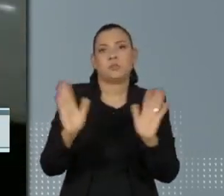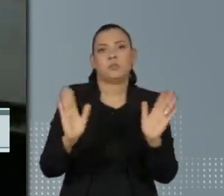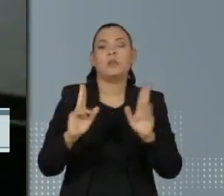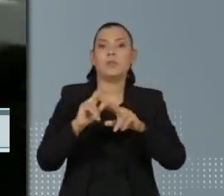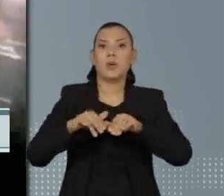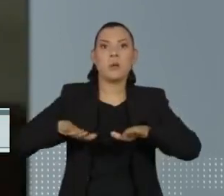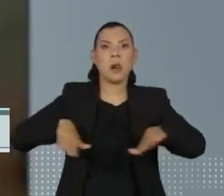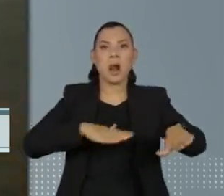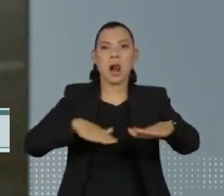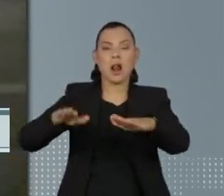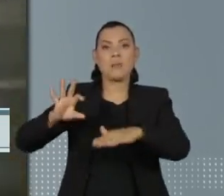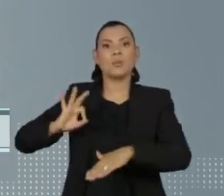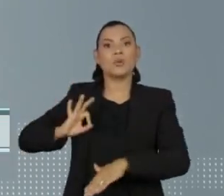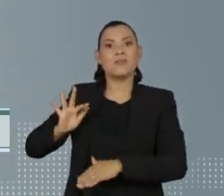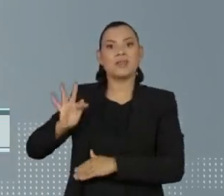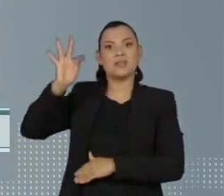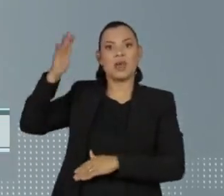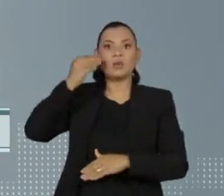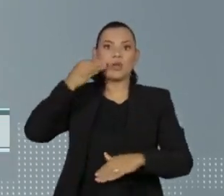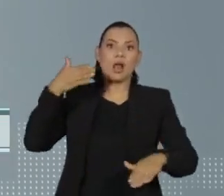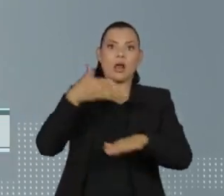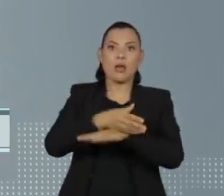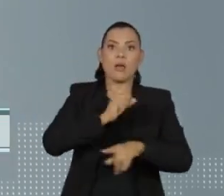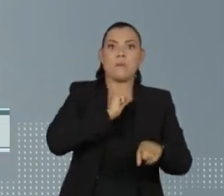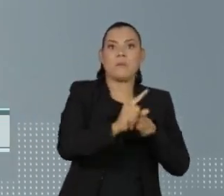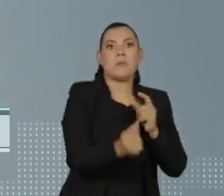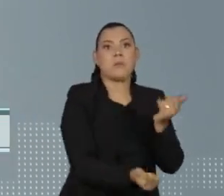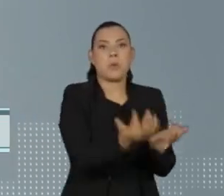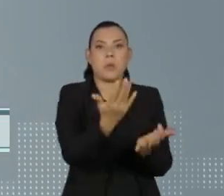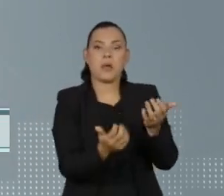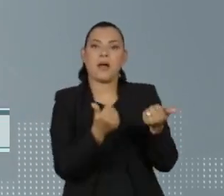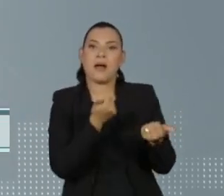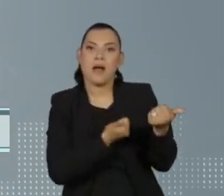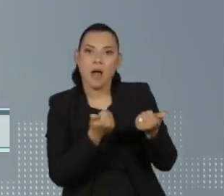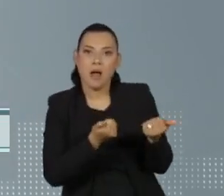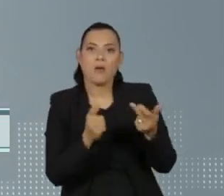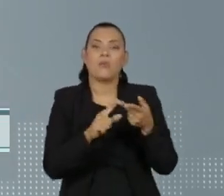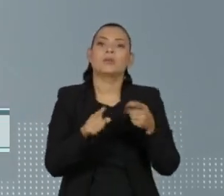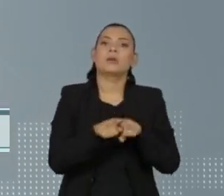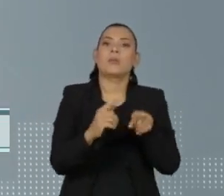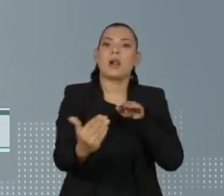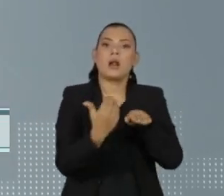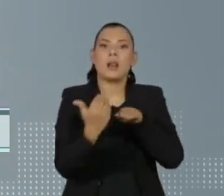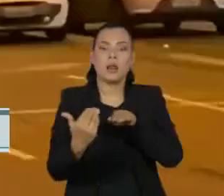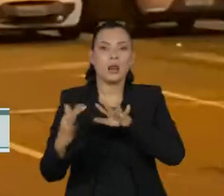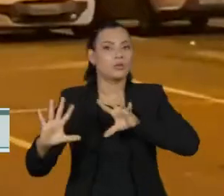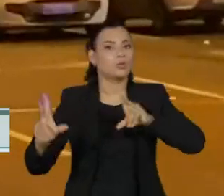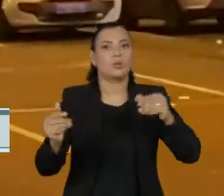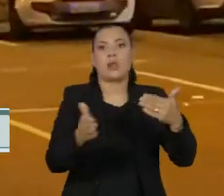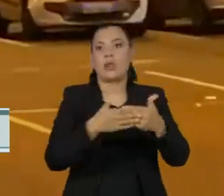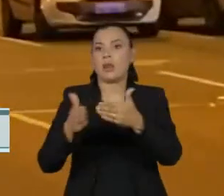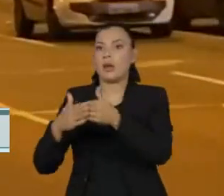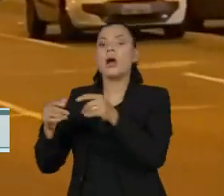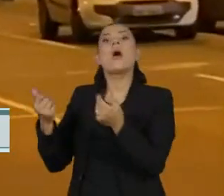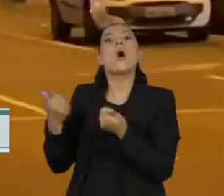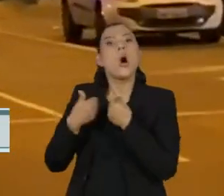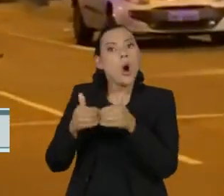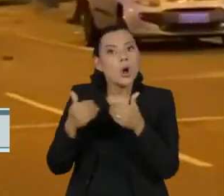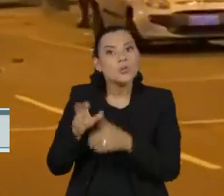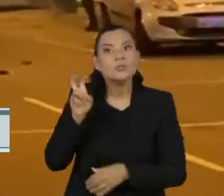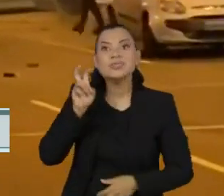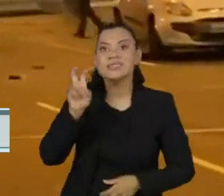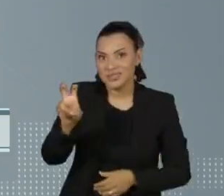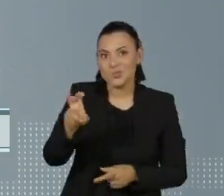invadir a sede da Polícia Federal eles incendiaram carros e bloquearam as vias da região e também queimaram